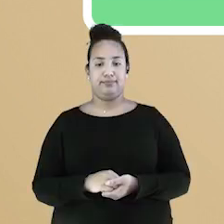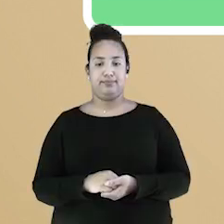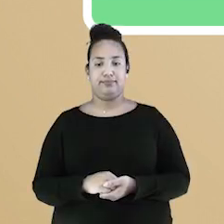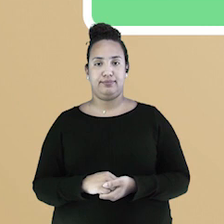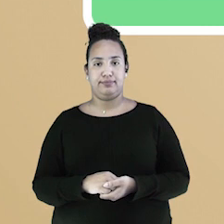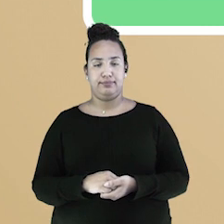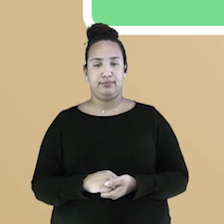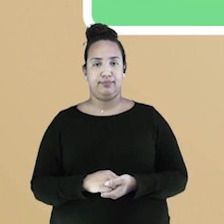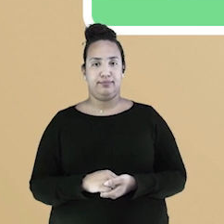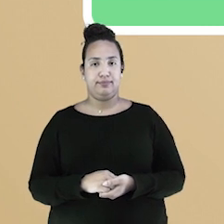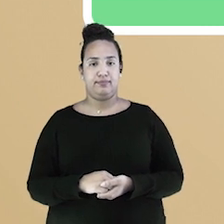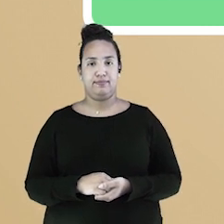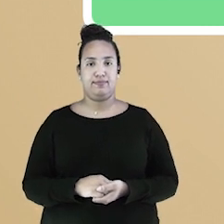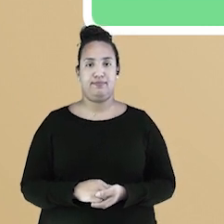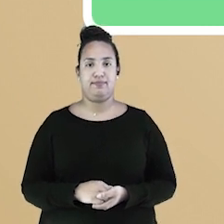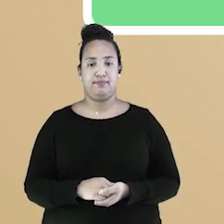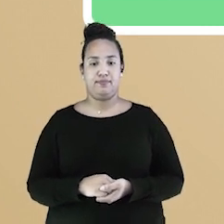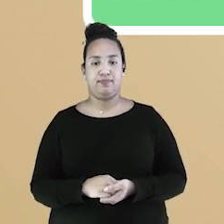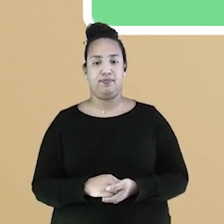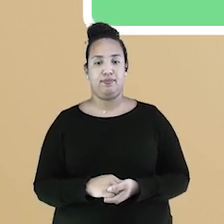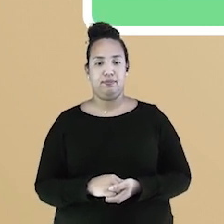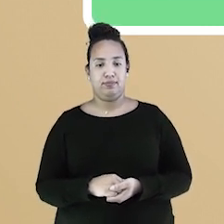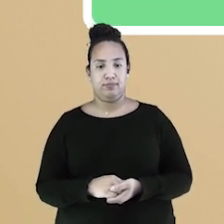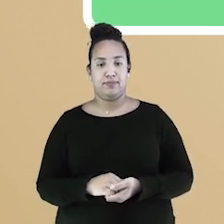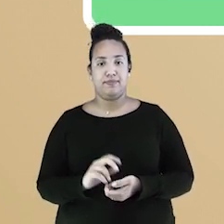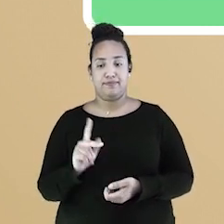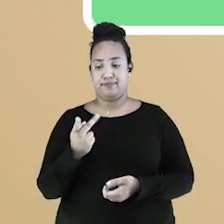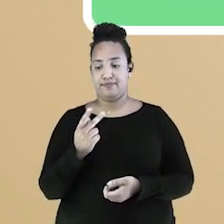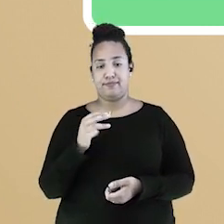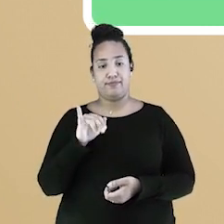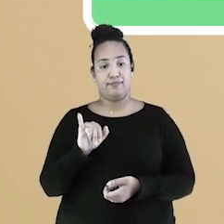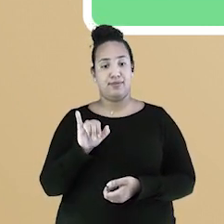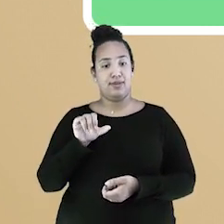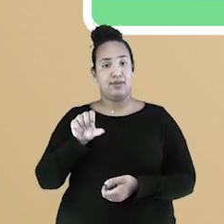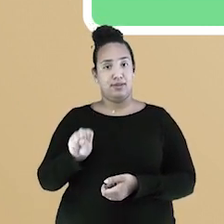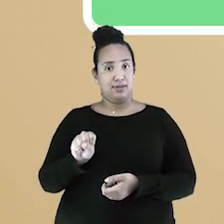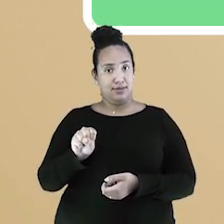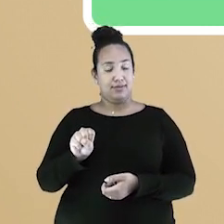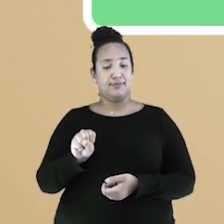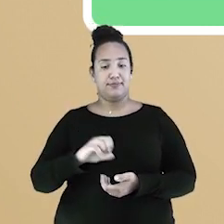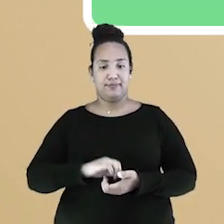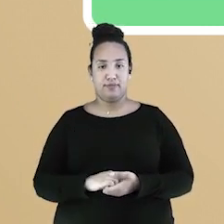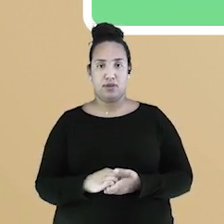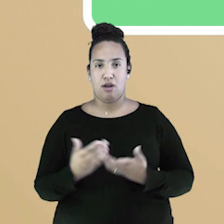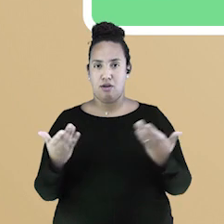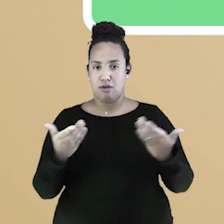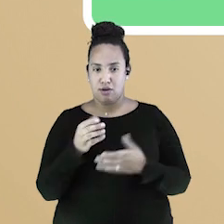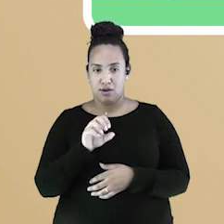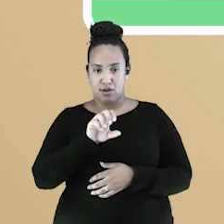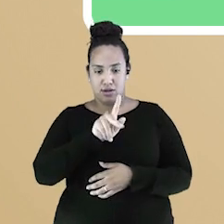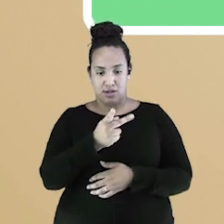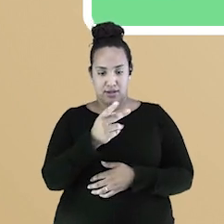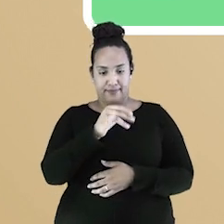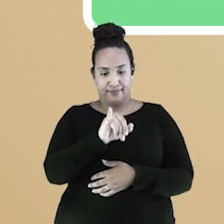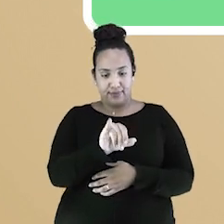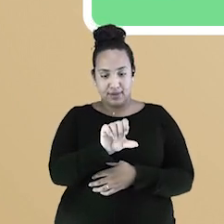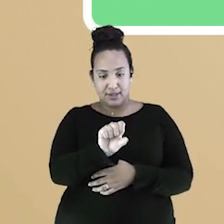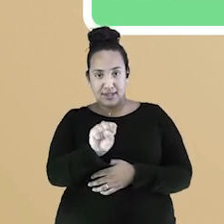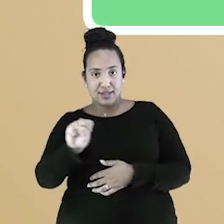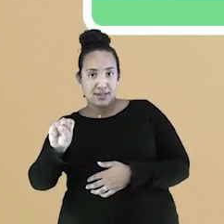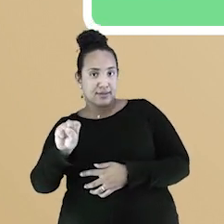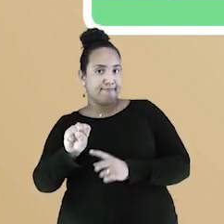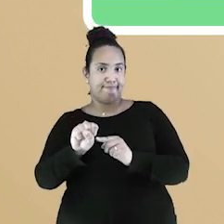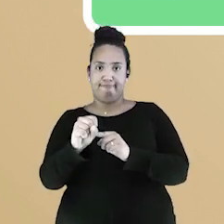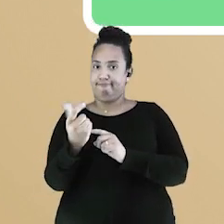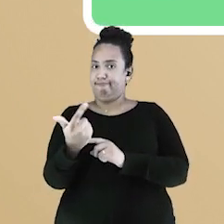His. Coloquei aquele his com 2 S's ali, mas ele não existe aqui. Só queria ver se estavam atentos.